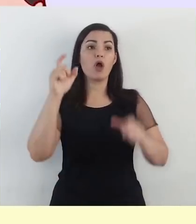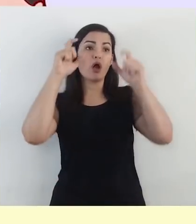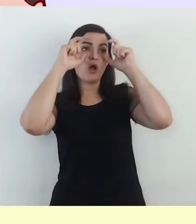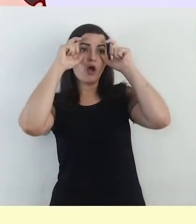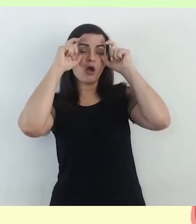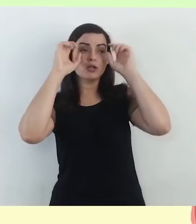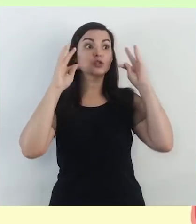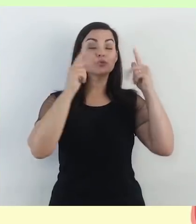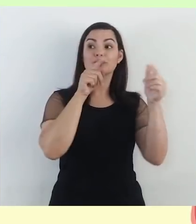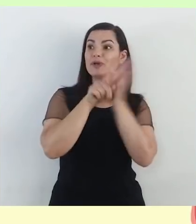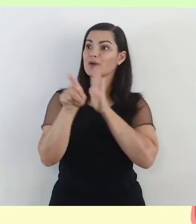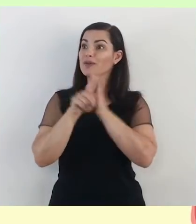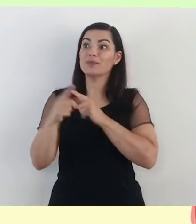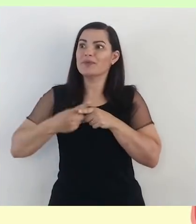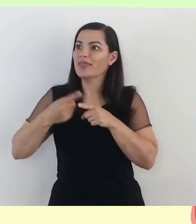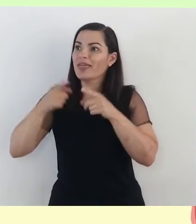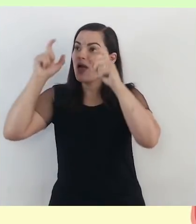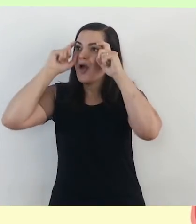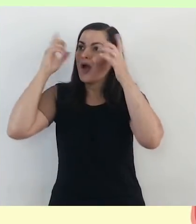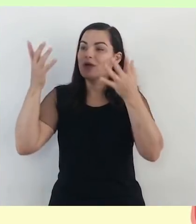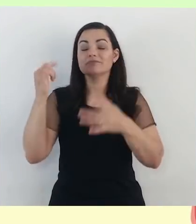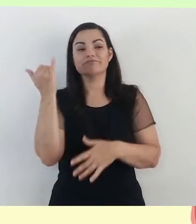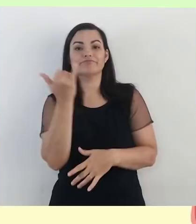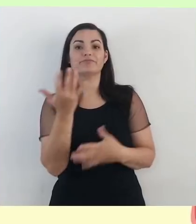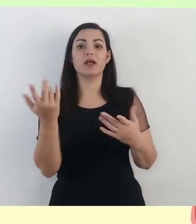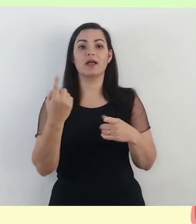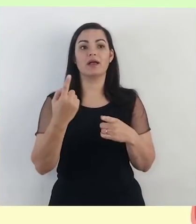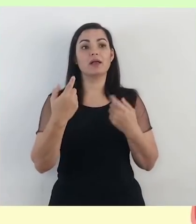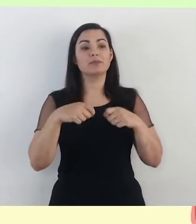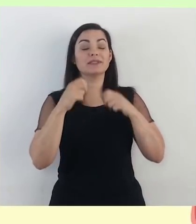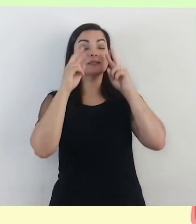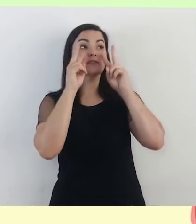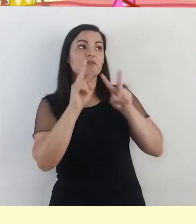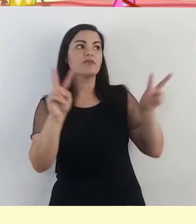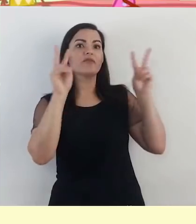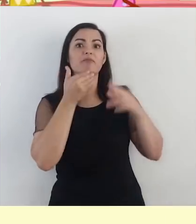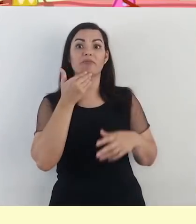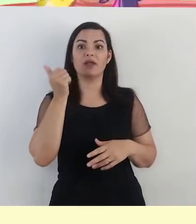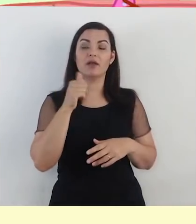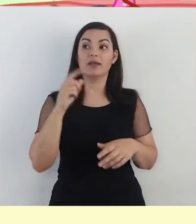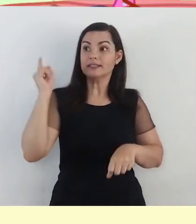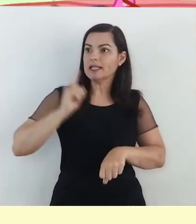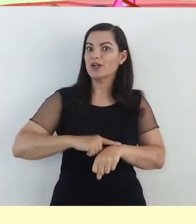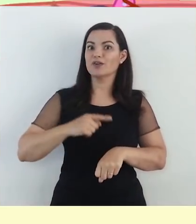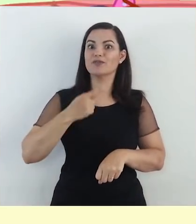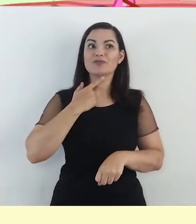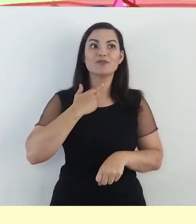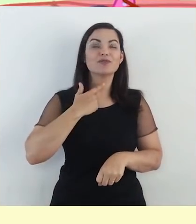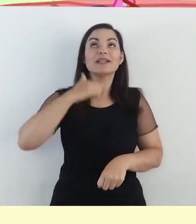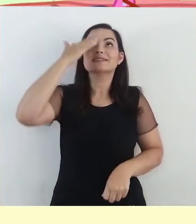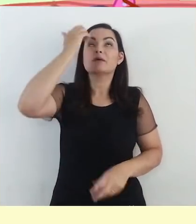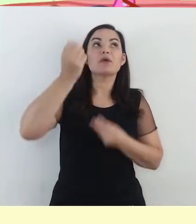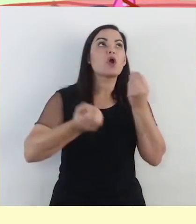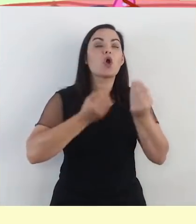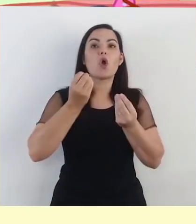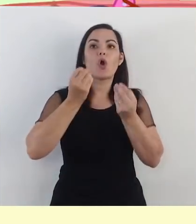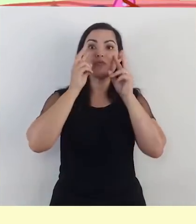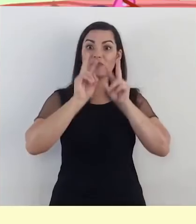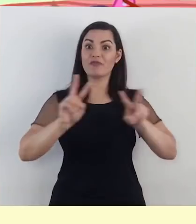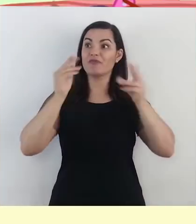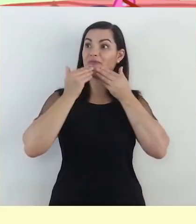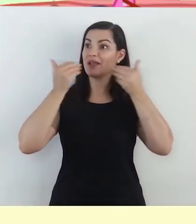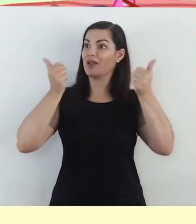usando. Então, ele disse que era para enxergar melhor. hora, eu quis saber como era enxergar